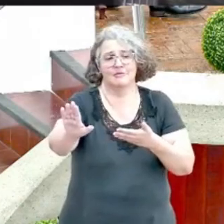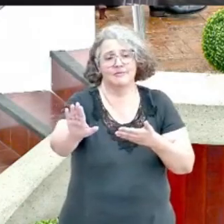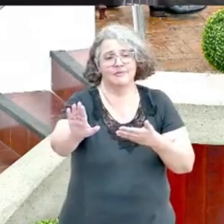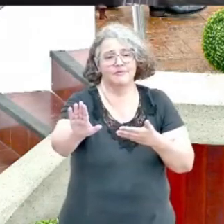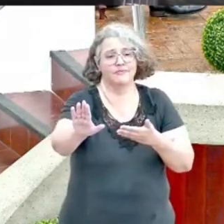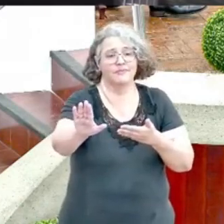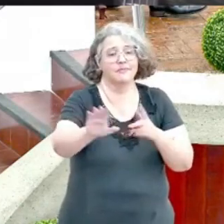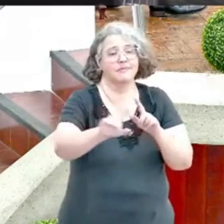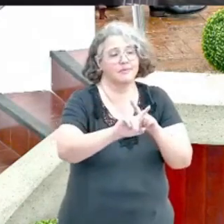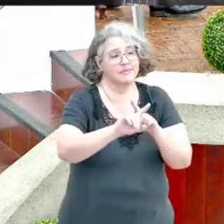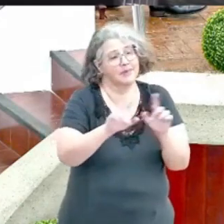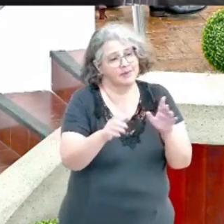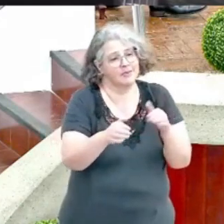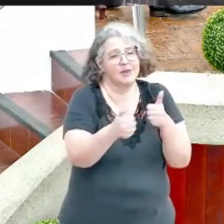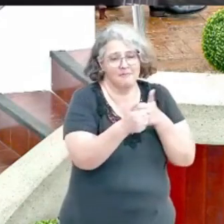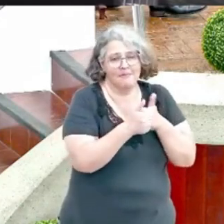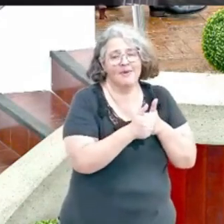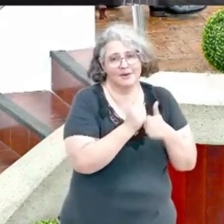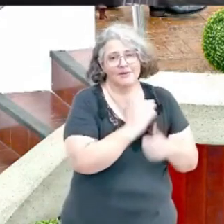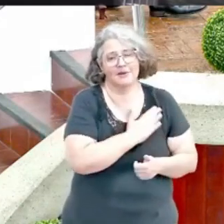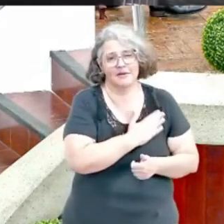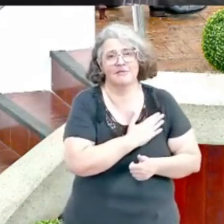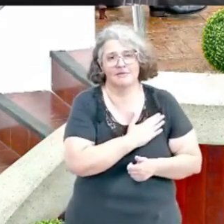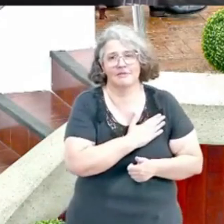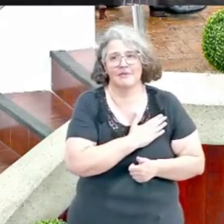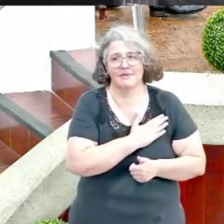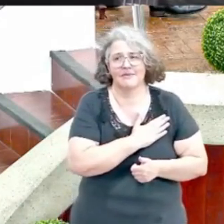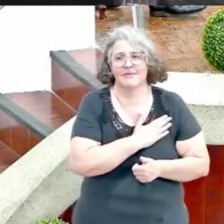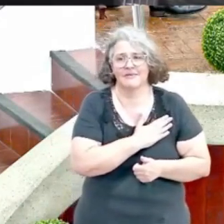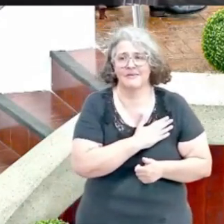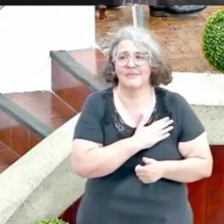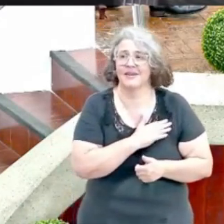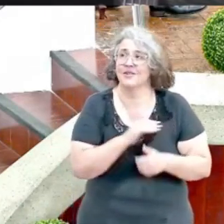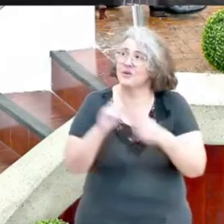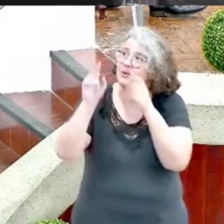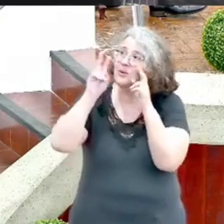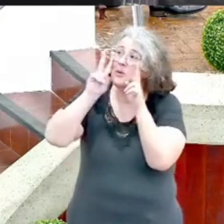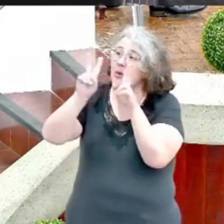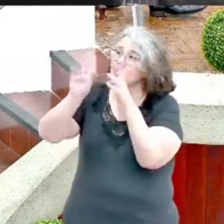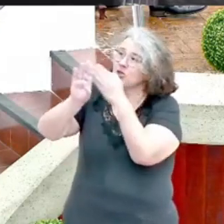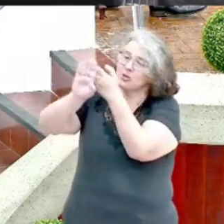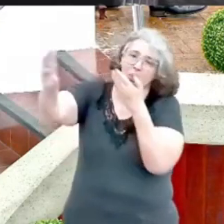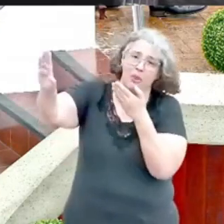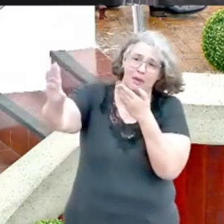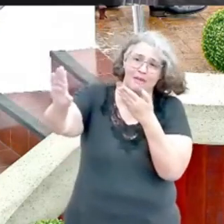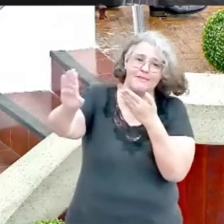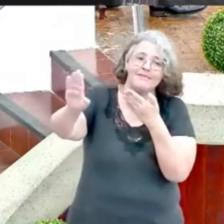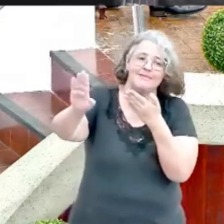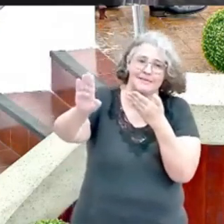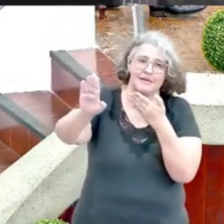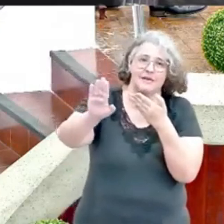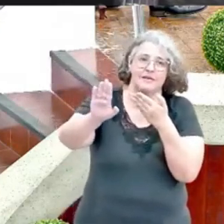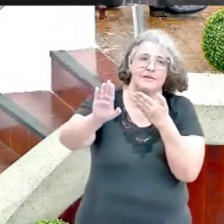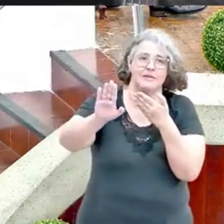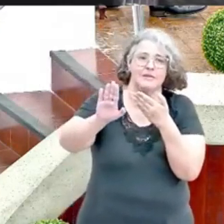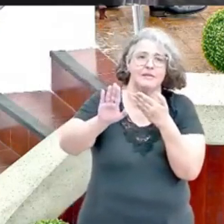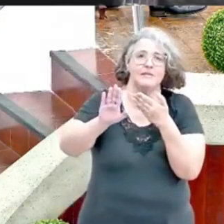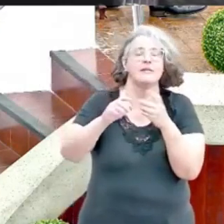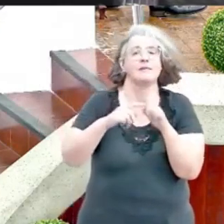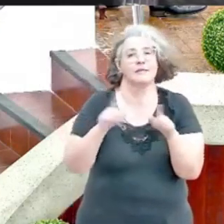estivesse perto do coração. Longe dos olhos, perto do coração. É assim que Paulo descreve a